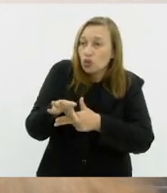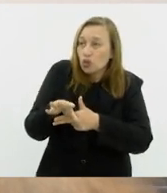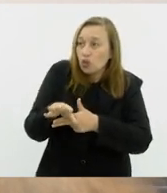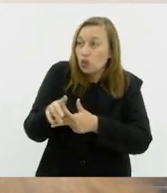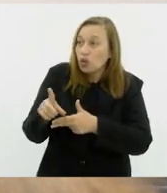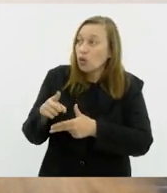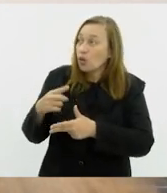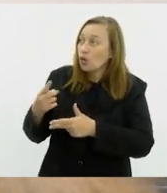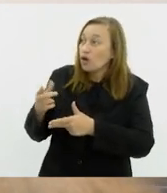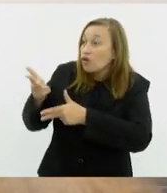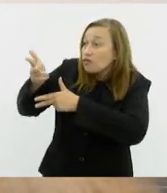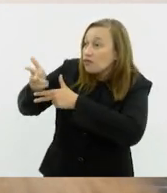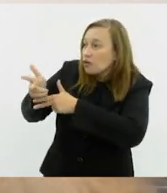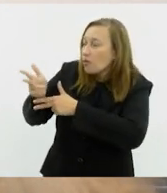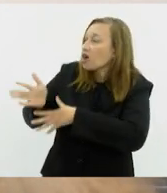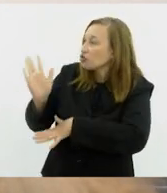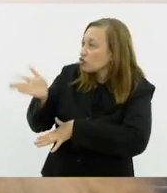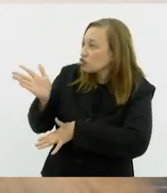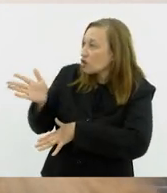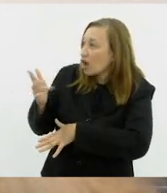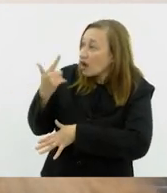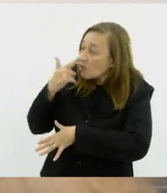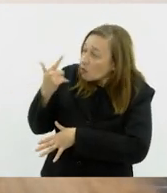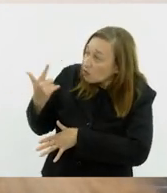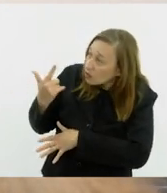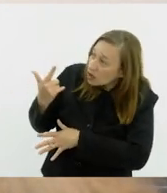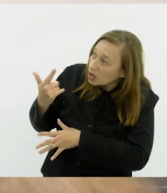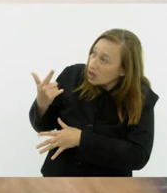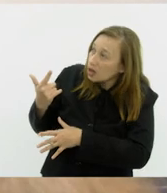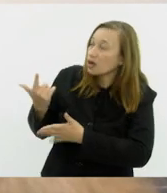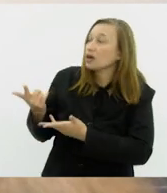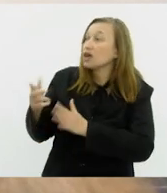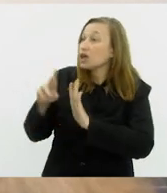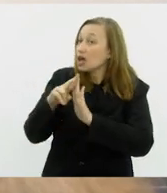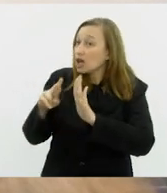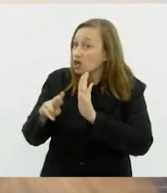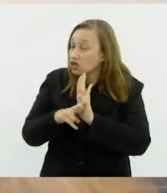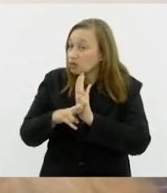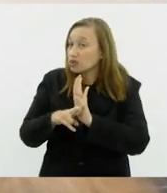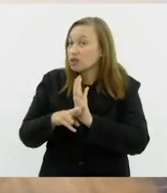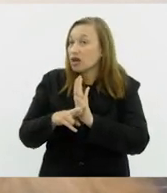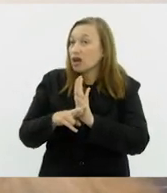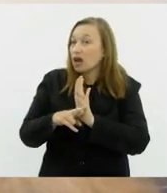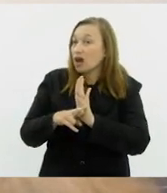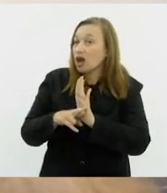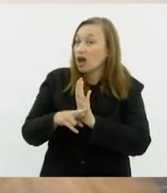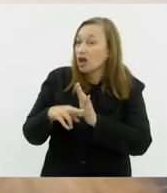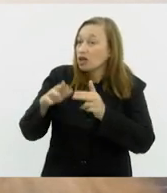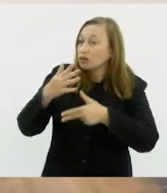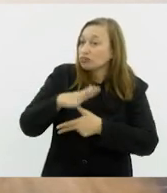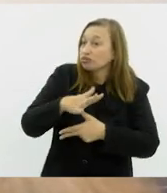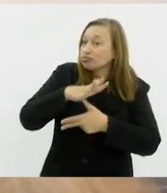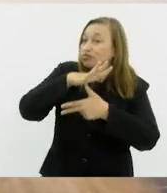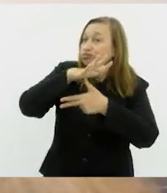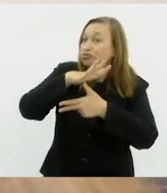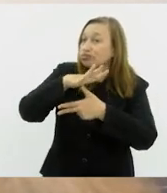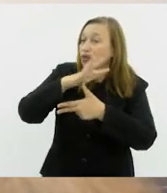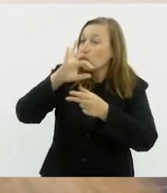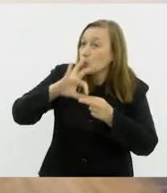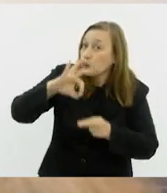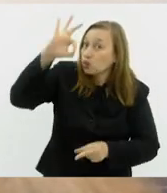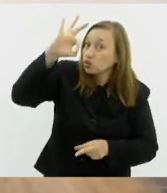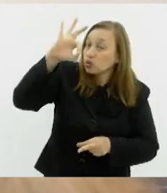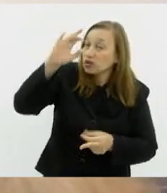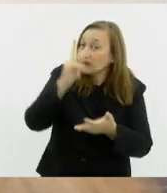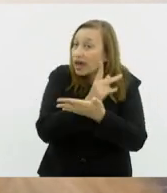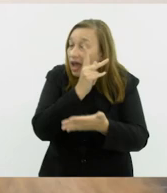que consigamos identificar a matrícula e respeitando e observar a altura do helicóptero, se ele está infringindo, ele vai ser autuado, tá bom?